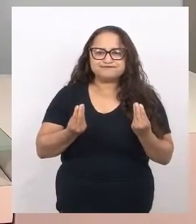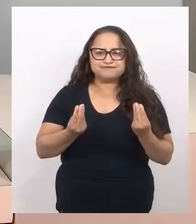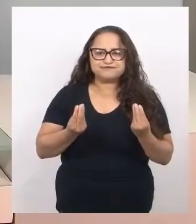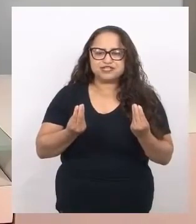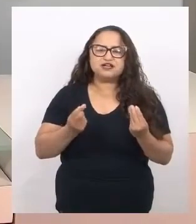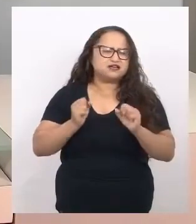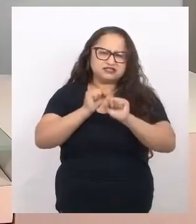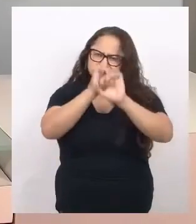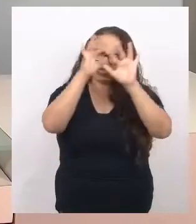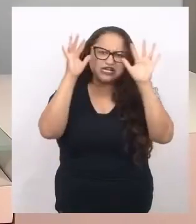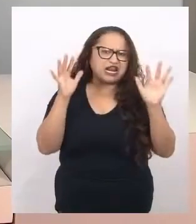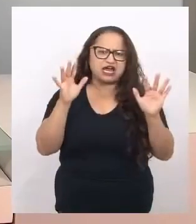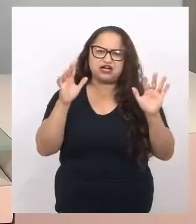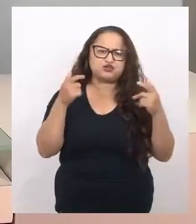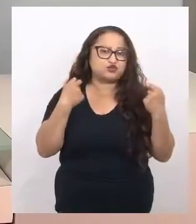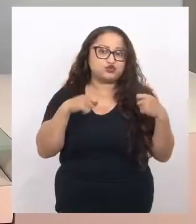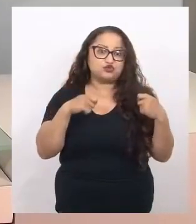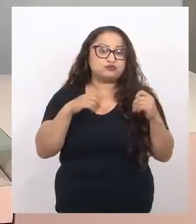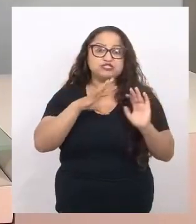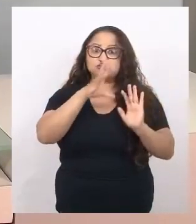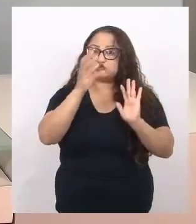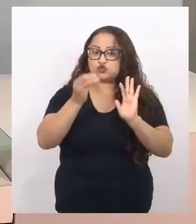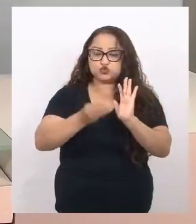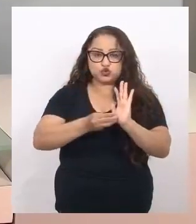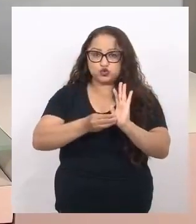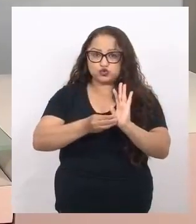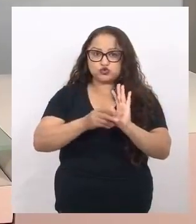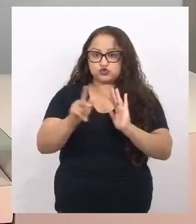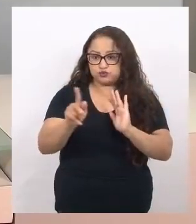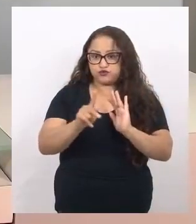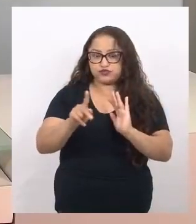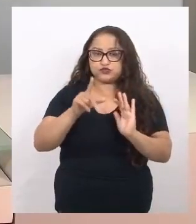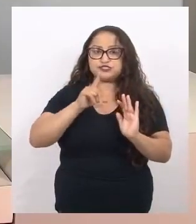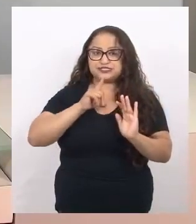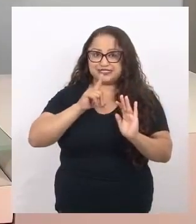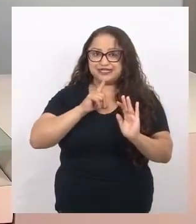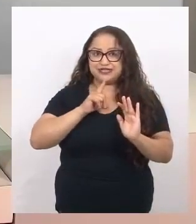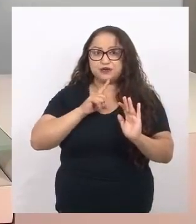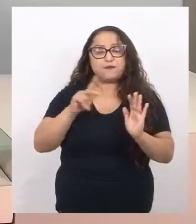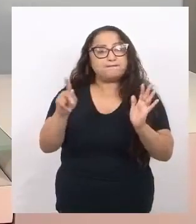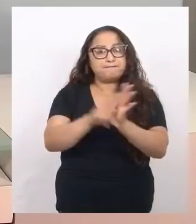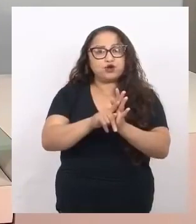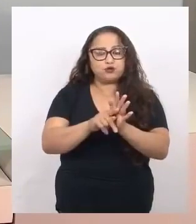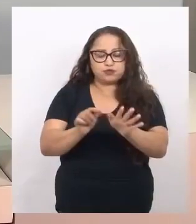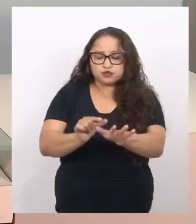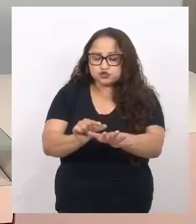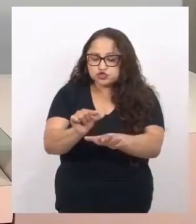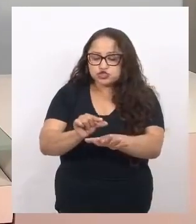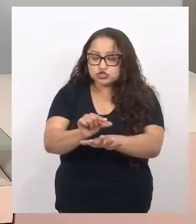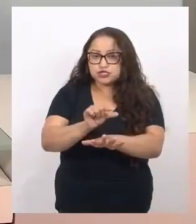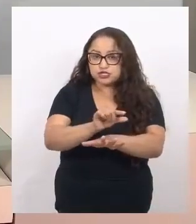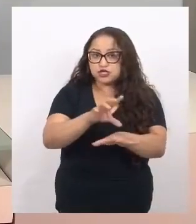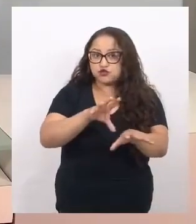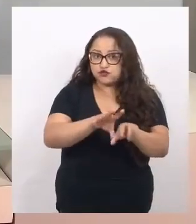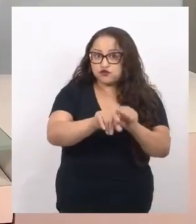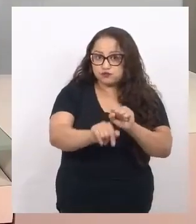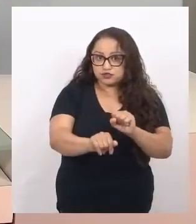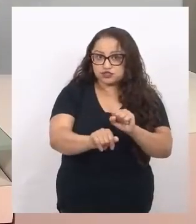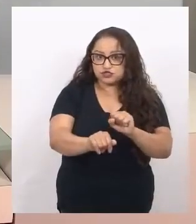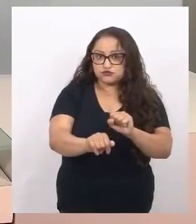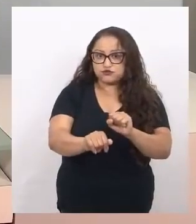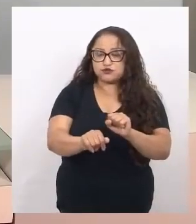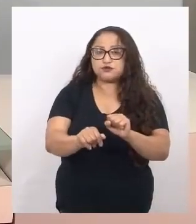lógico, eu não preciso que todos os professores tenham aula de itinerário formativo. Mas se tem aula de itinerário formativo para atribuir